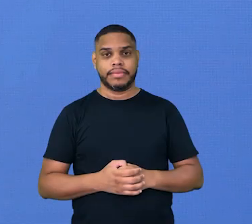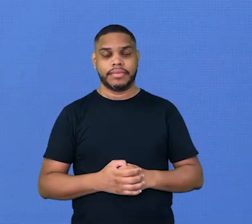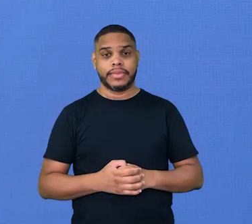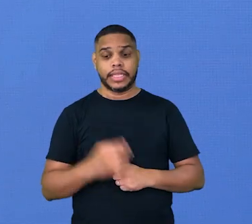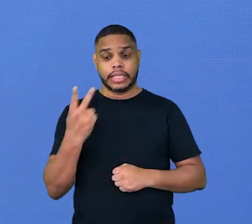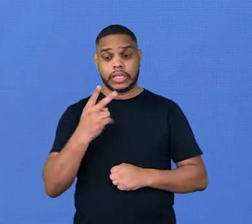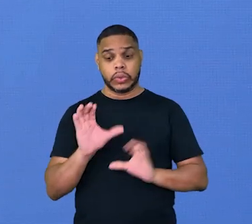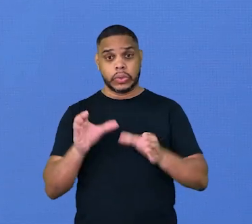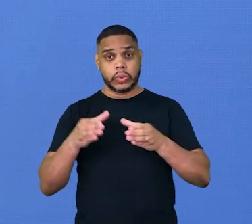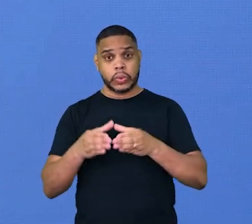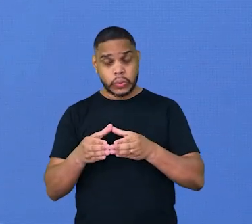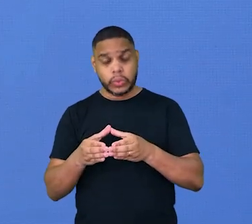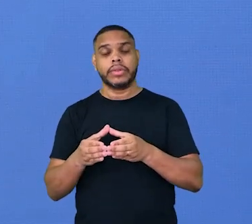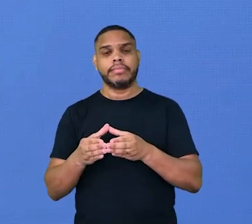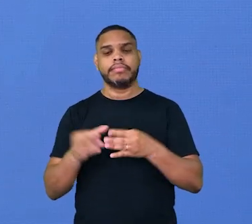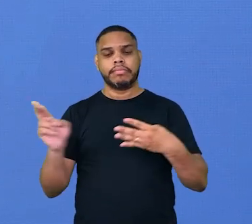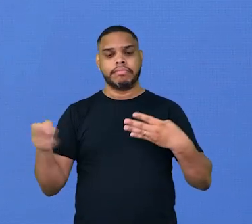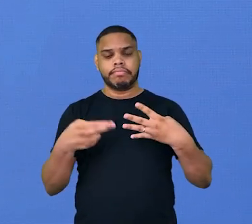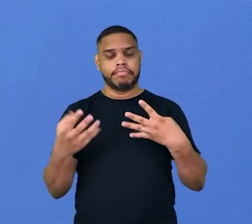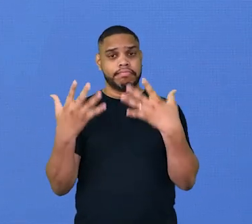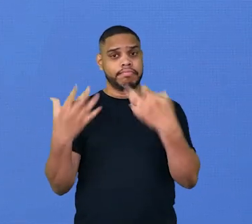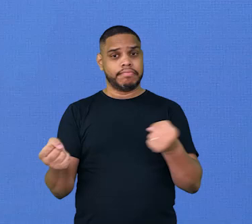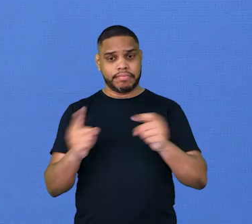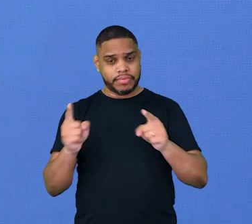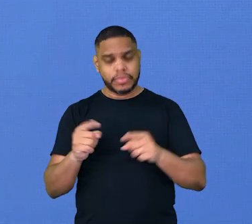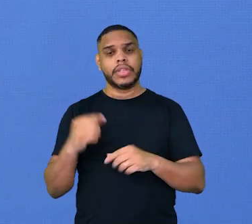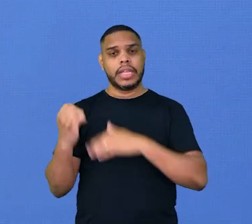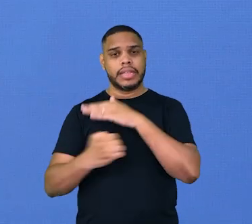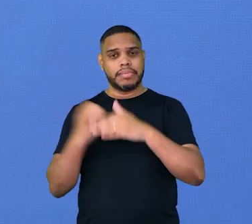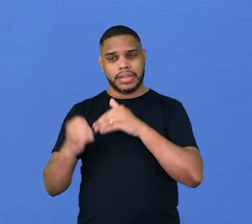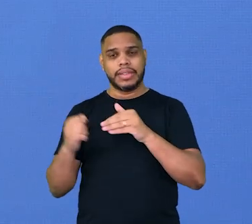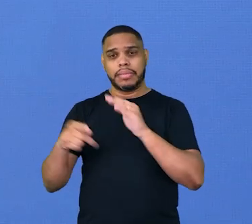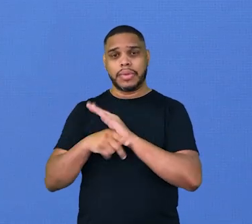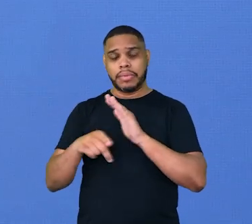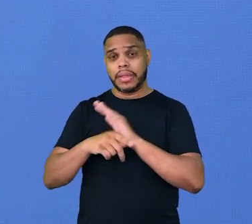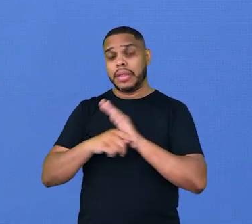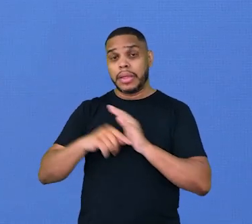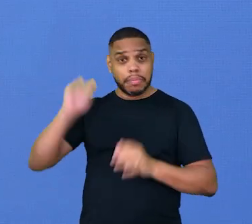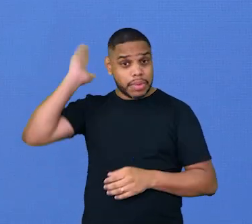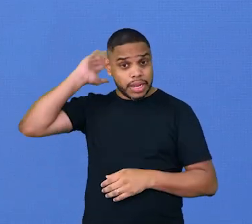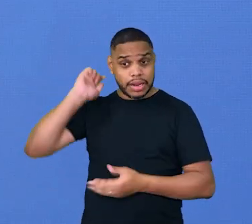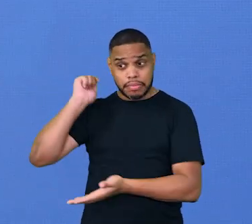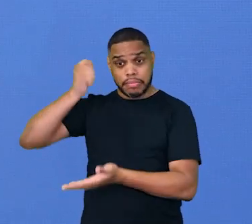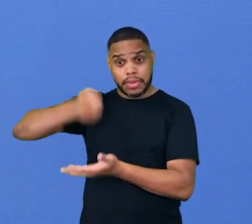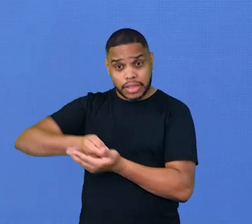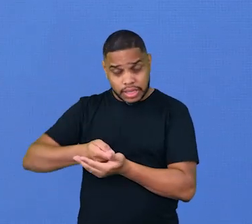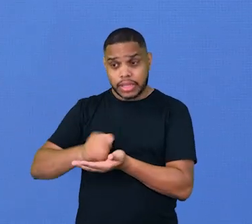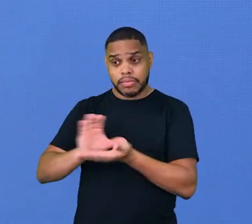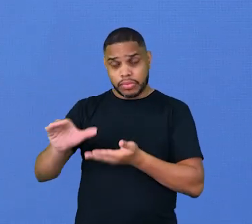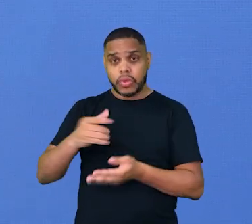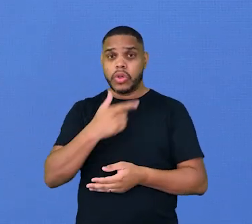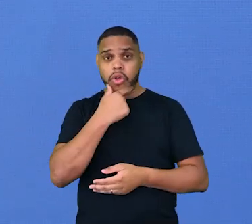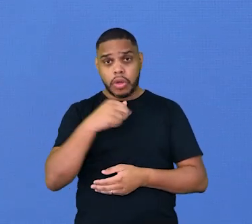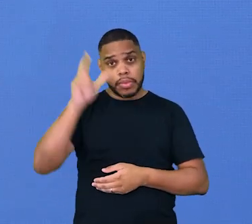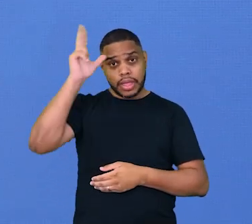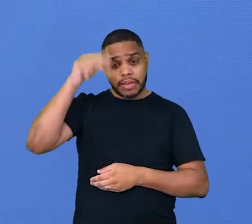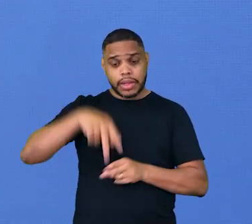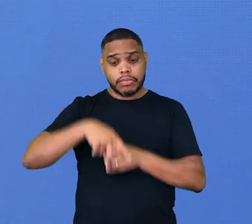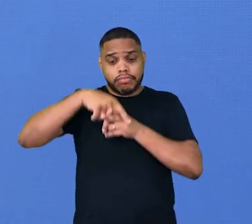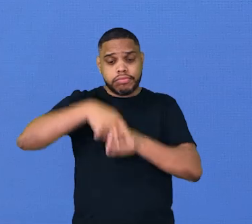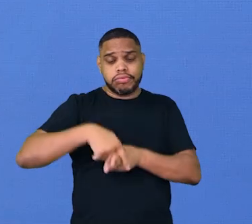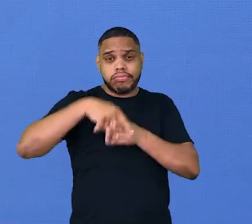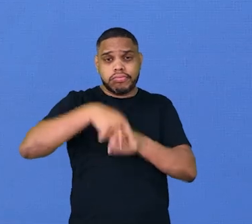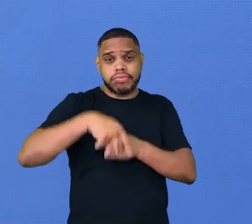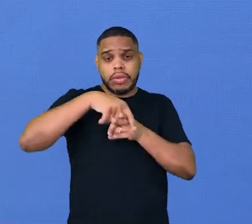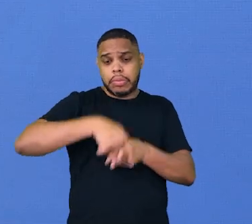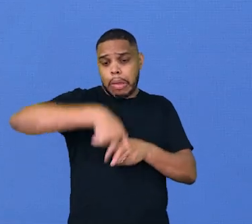A segunda turma rejeitou o recurso de uma agropecuária de Novo Progresso, no Pará, condenada a pagar indenização a um vaqueiro que fraturou o